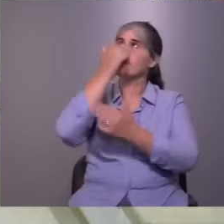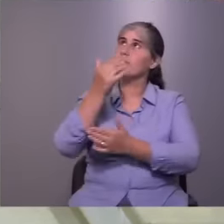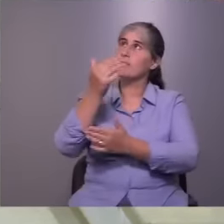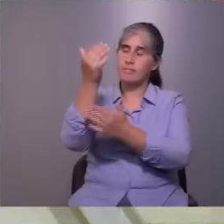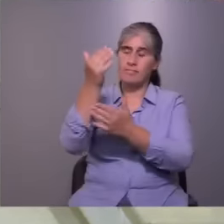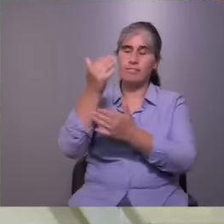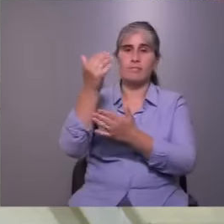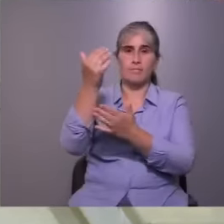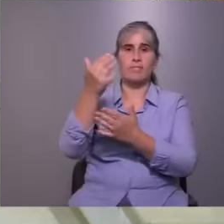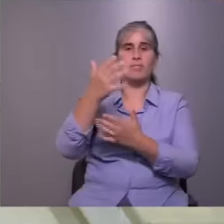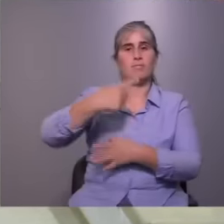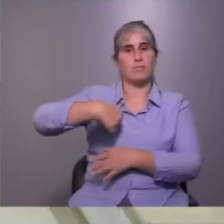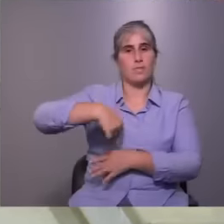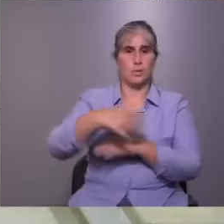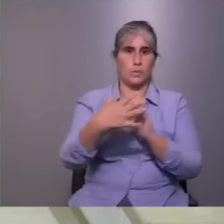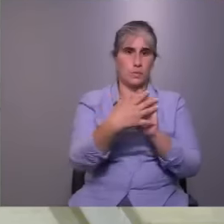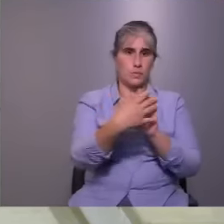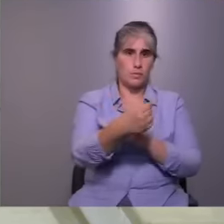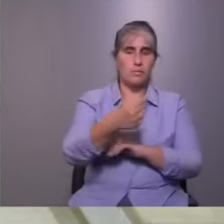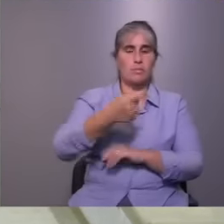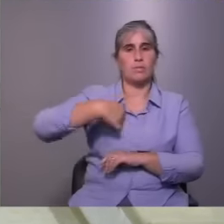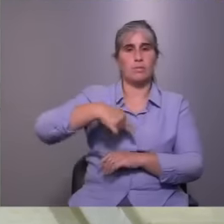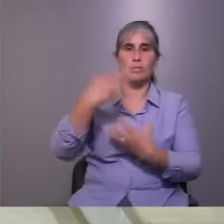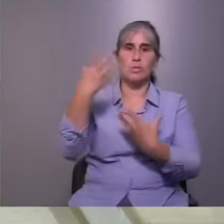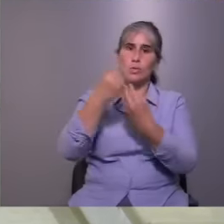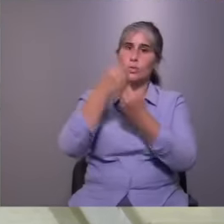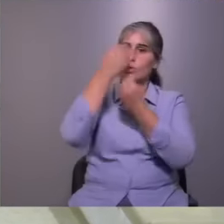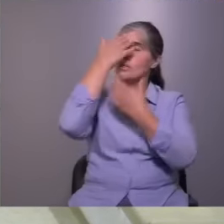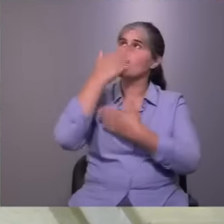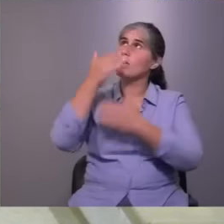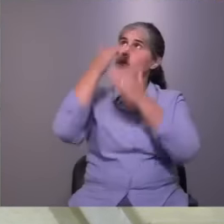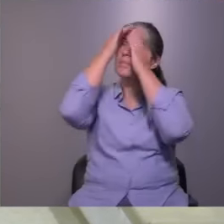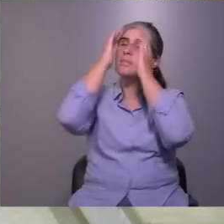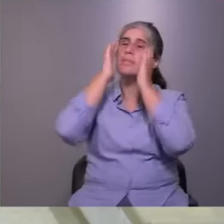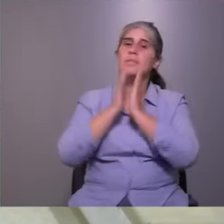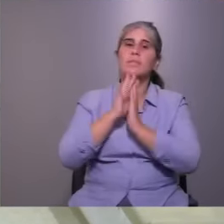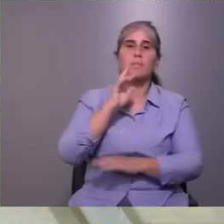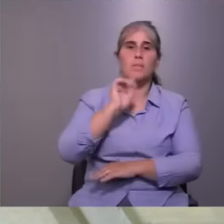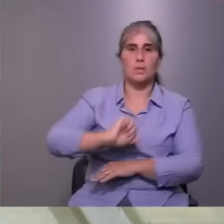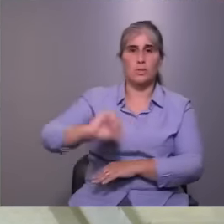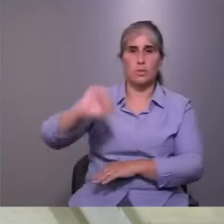Irmãos peregrinos, seja louvado nosso Senhor Jesus Cristo.